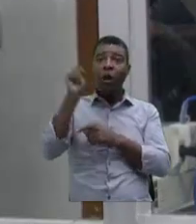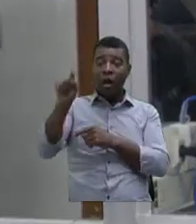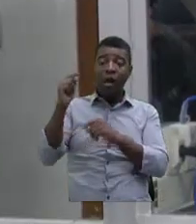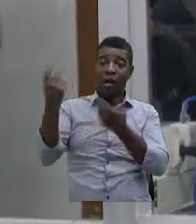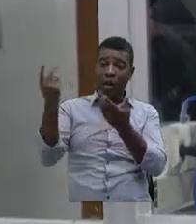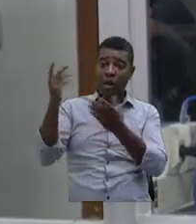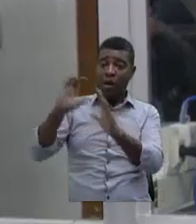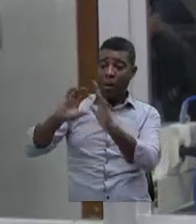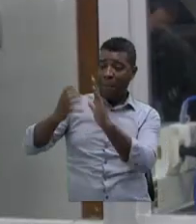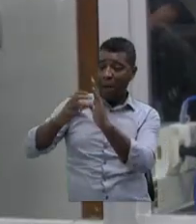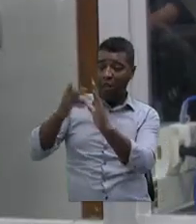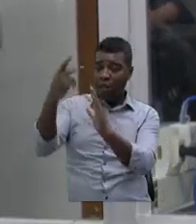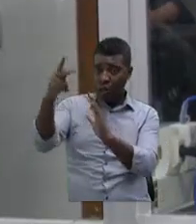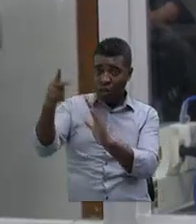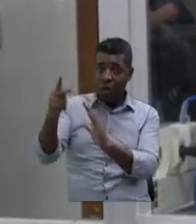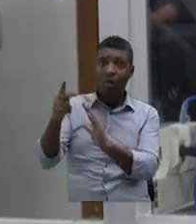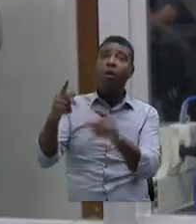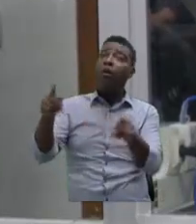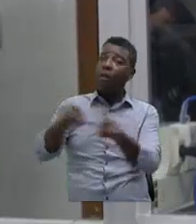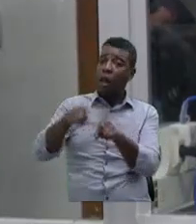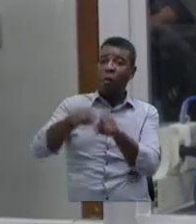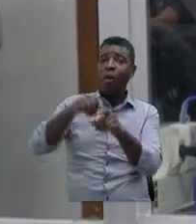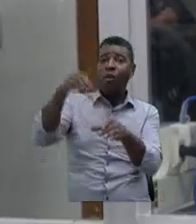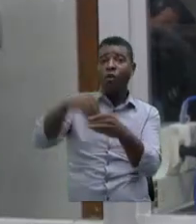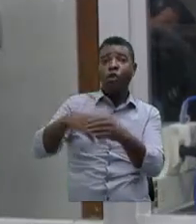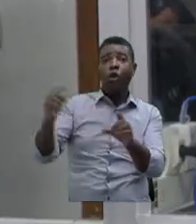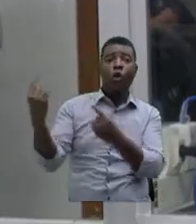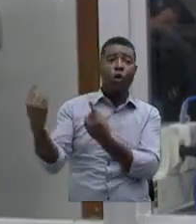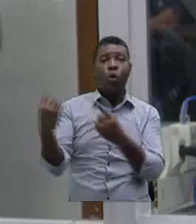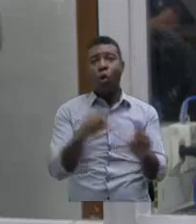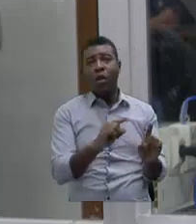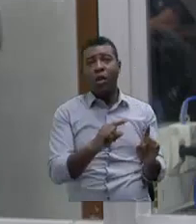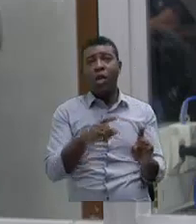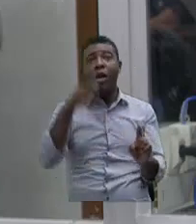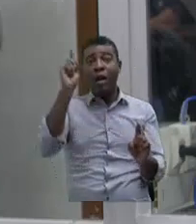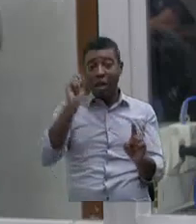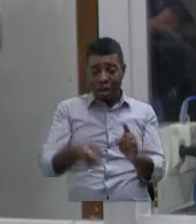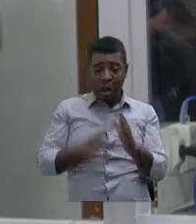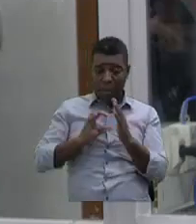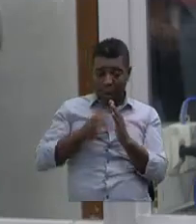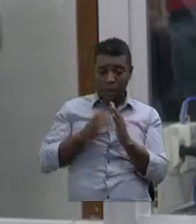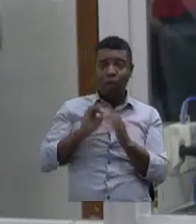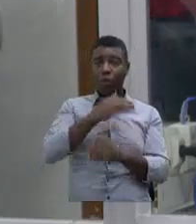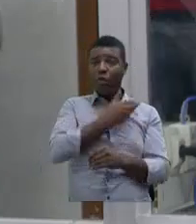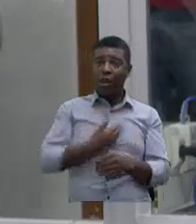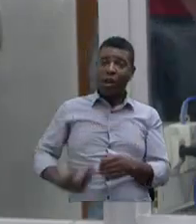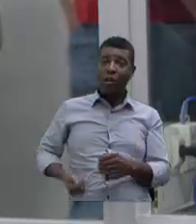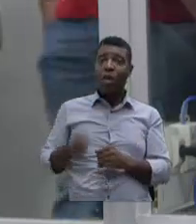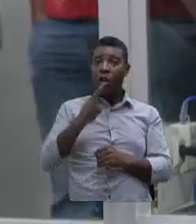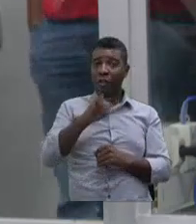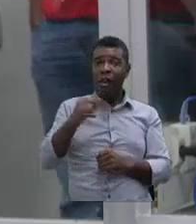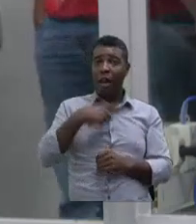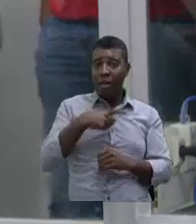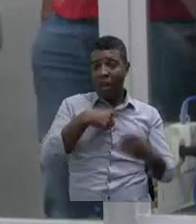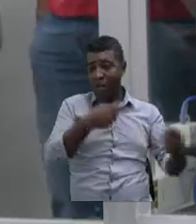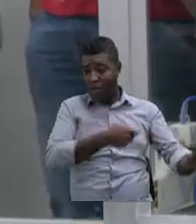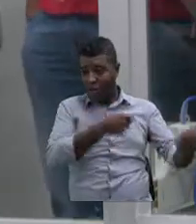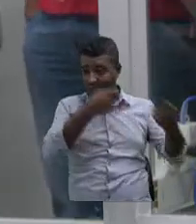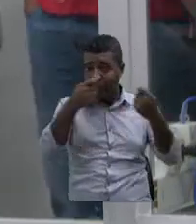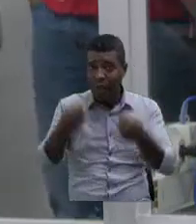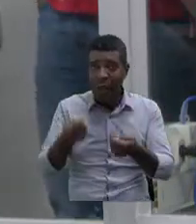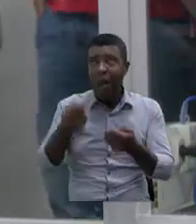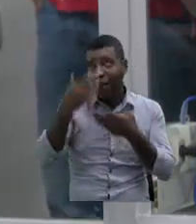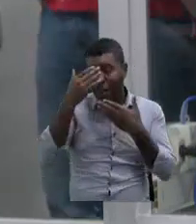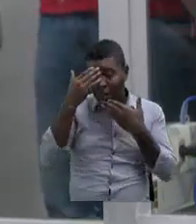no Congresso, assim como a Lei Aldir Blanc, o partido do governador, que terá entregas importantes para fazer graças à derrubada desses